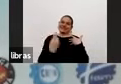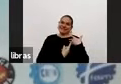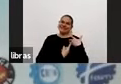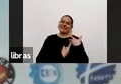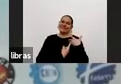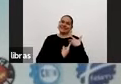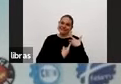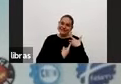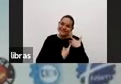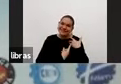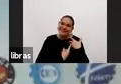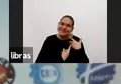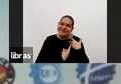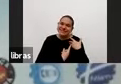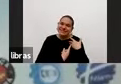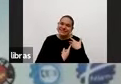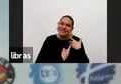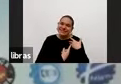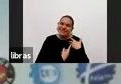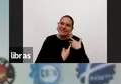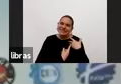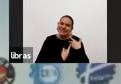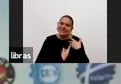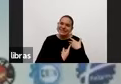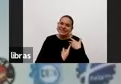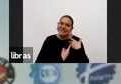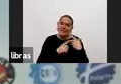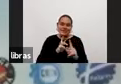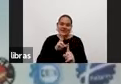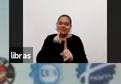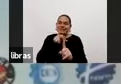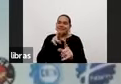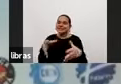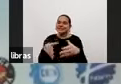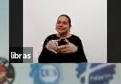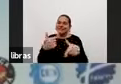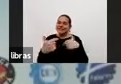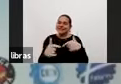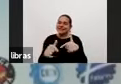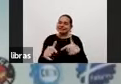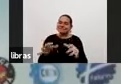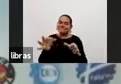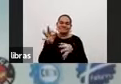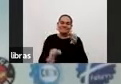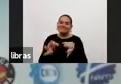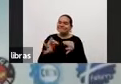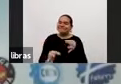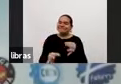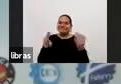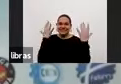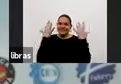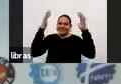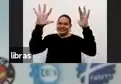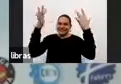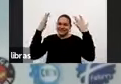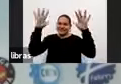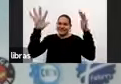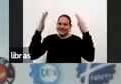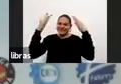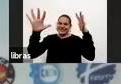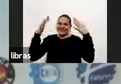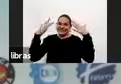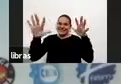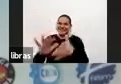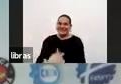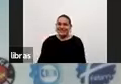Estão representando a categoria, assim, com muito brilho e com muita dignidade, tá? Parabéns, parabéns pela iniciativa de vocês,